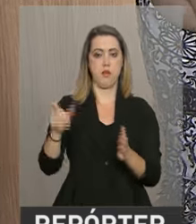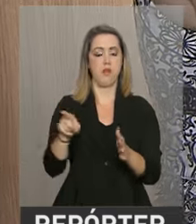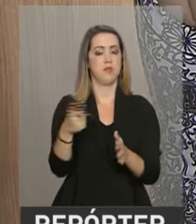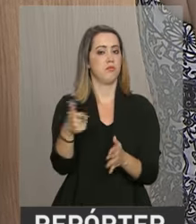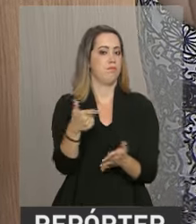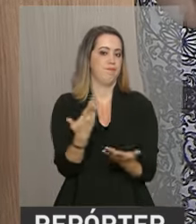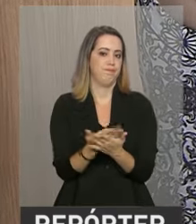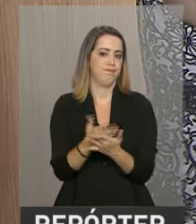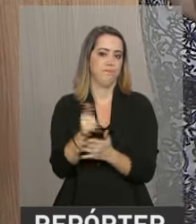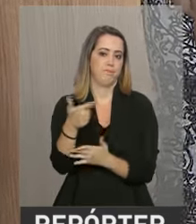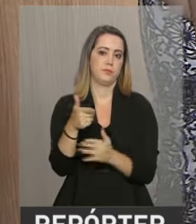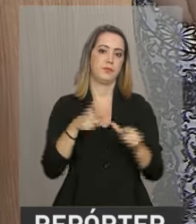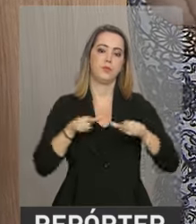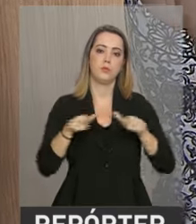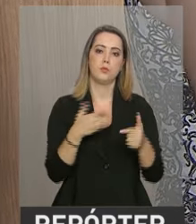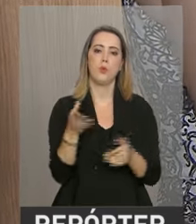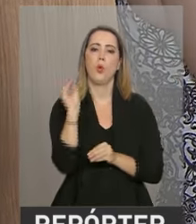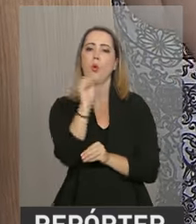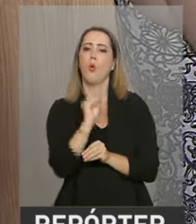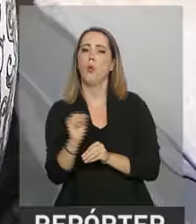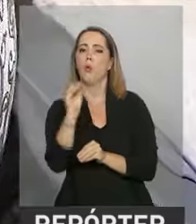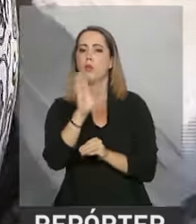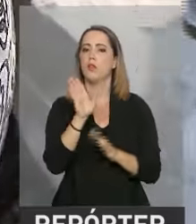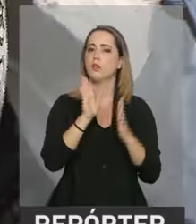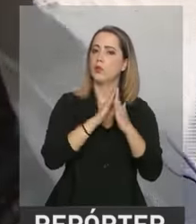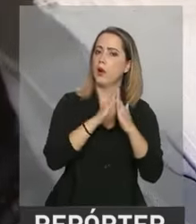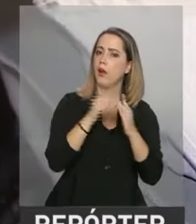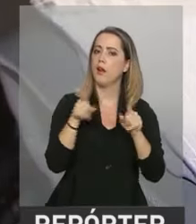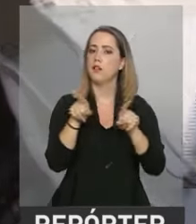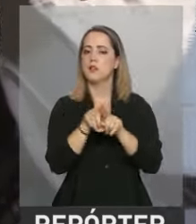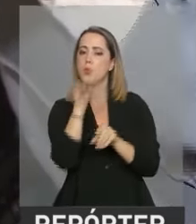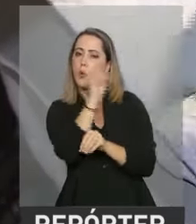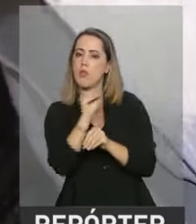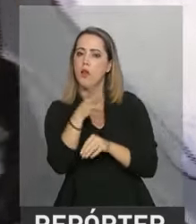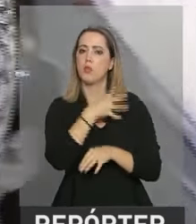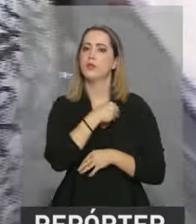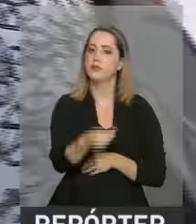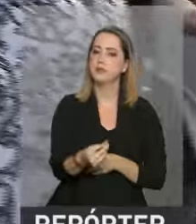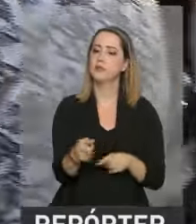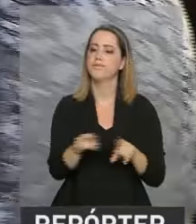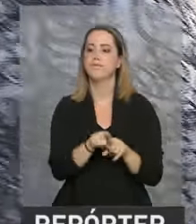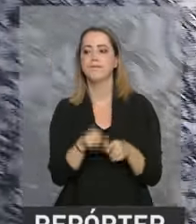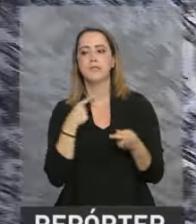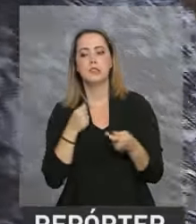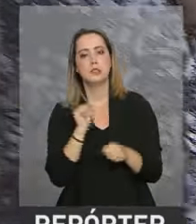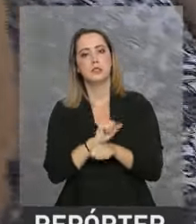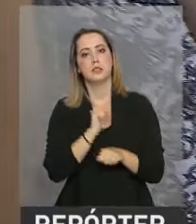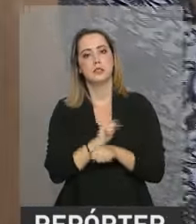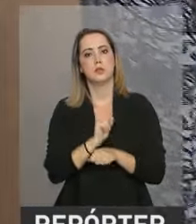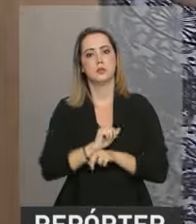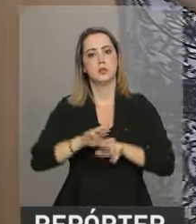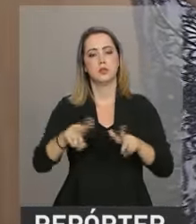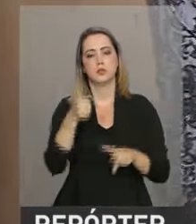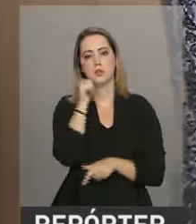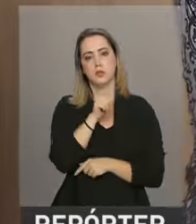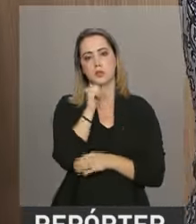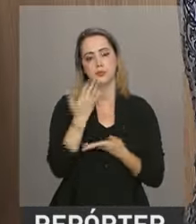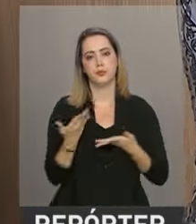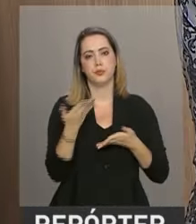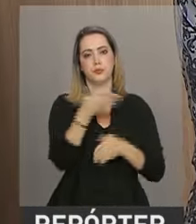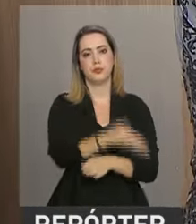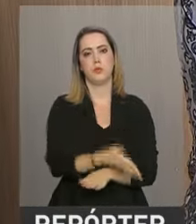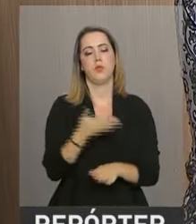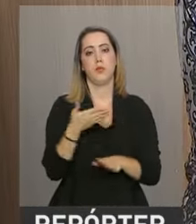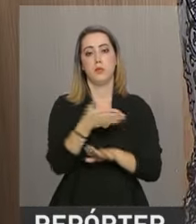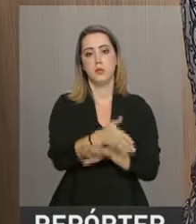IBGE, os cuidados com a casa e filhos acabam sendo uma barreira para a entrada de muitas mulheres no mercado de